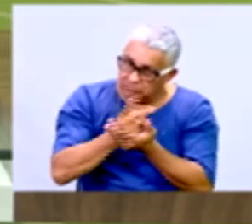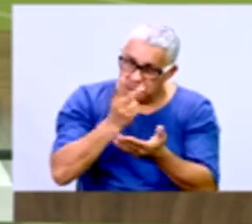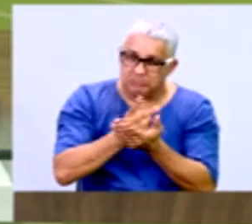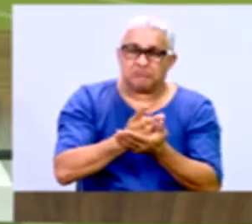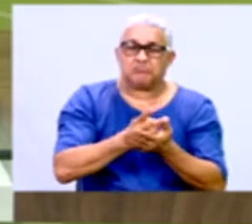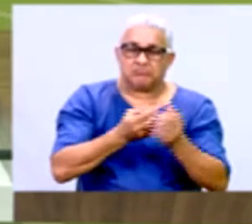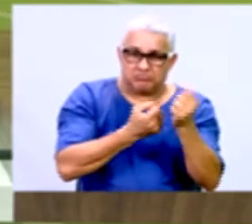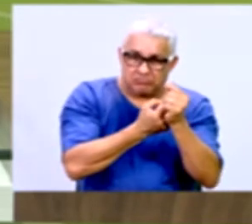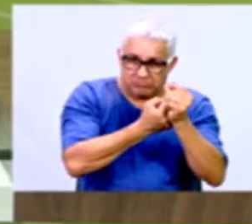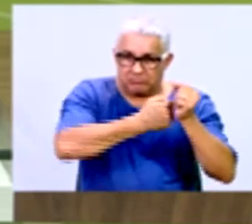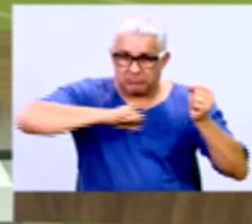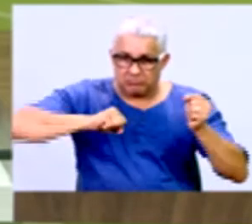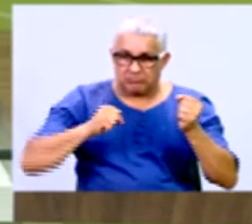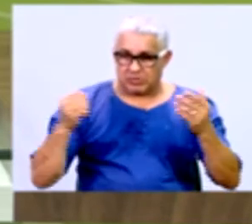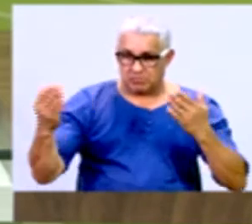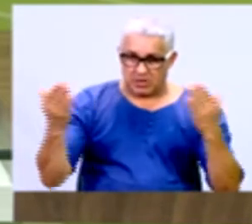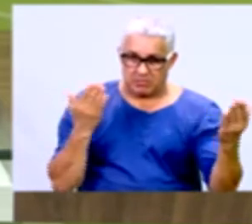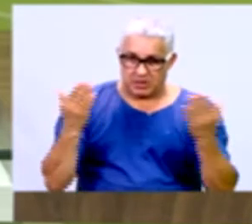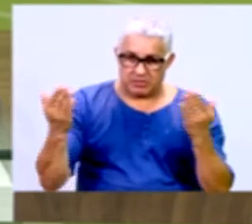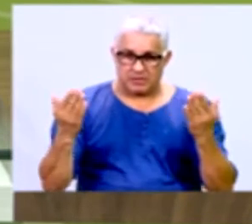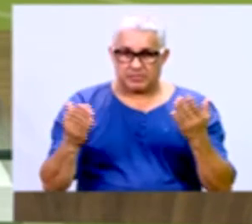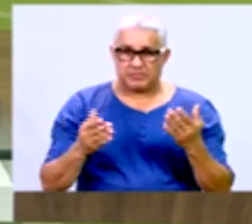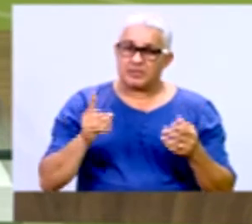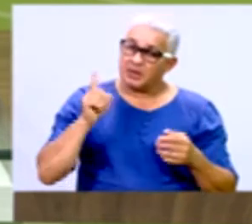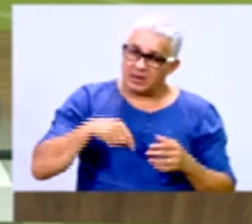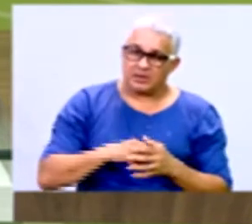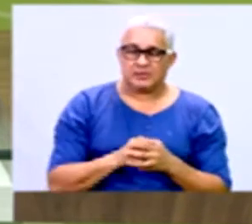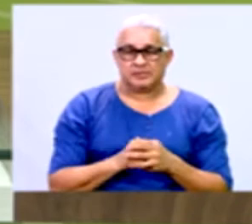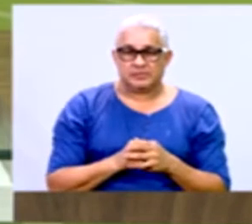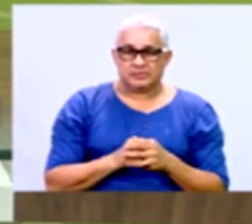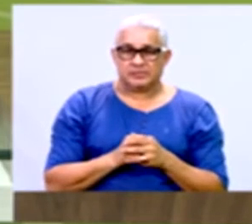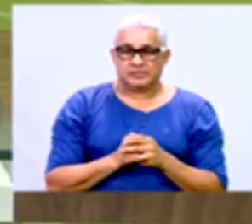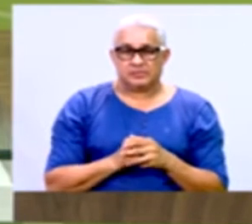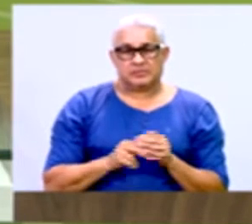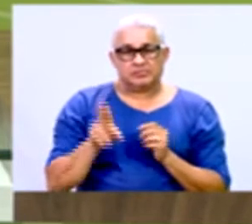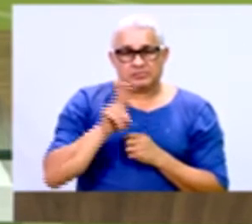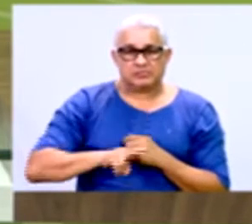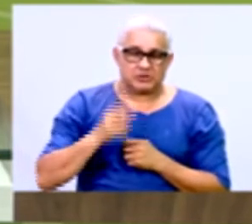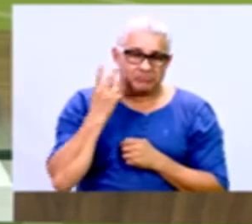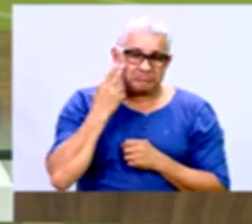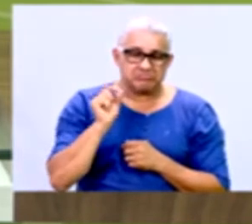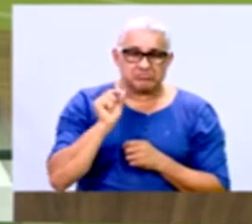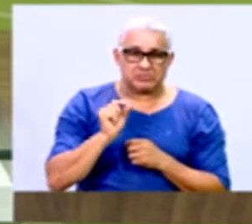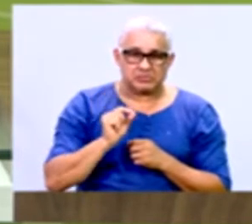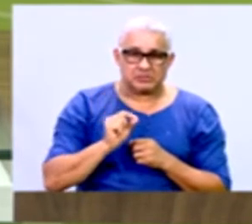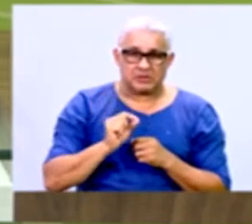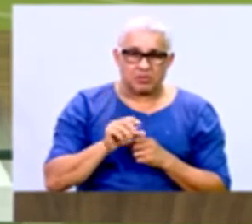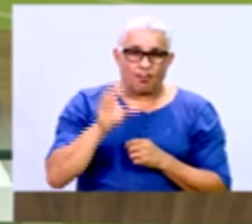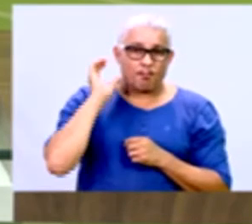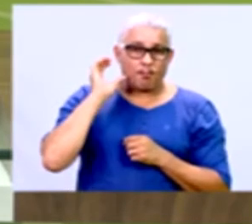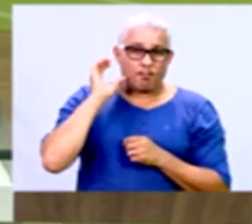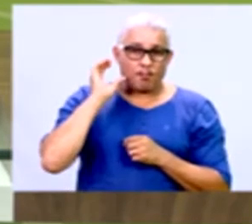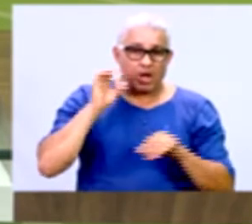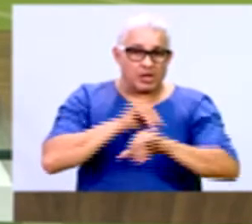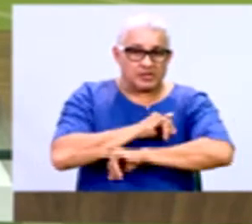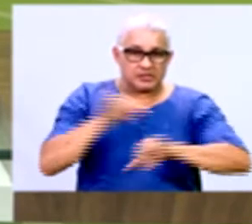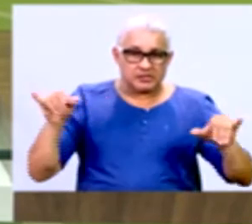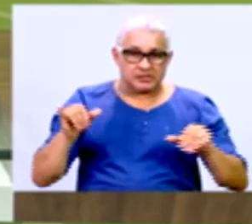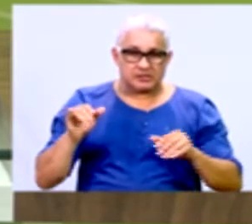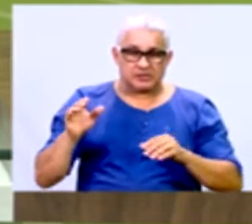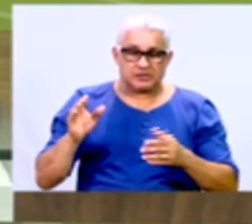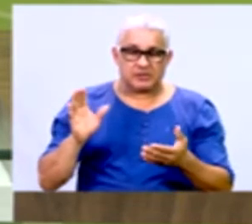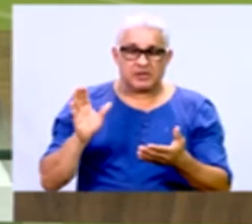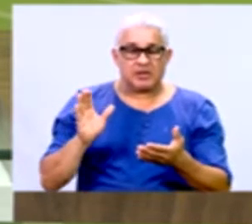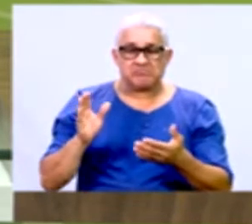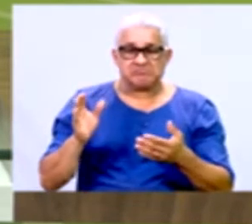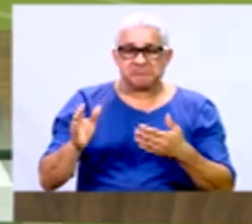e comparando o resultado. Tá? Então, isso daí é uma criptografia utilizada normalmente para esconder a informação de qualquer curioso,